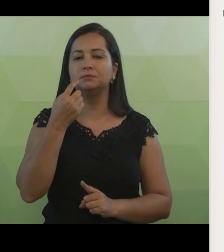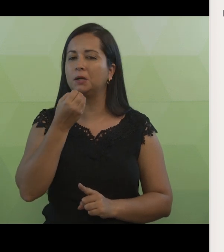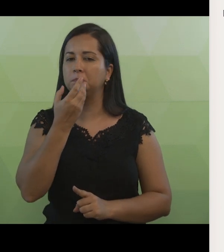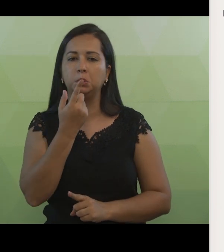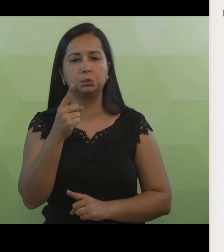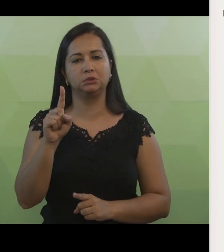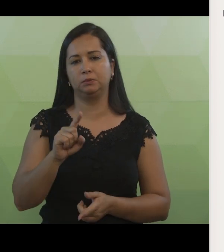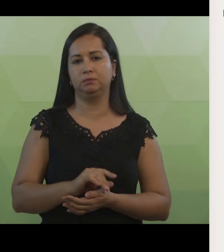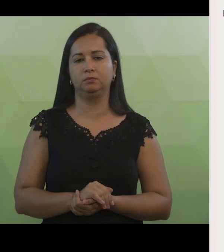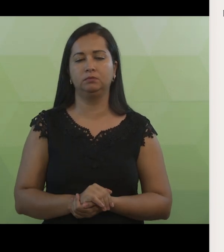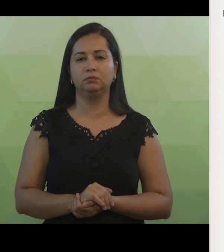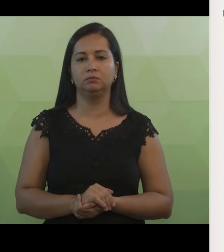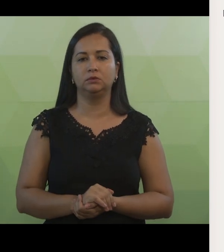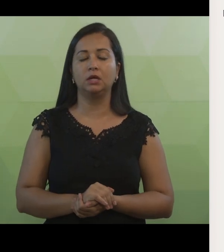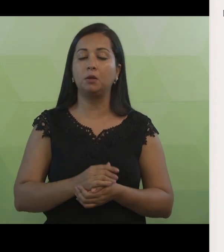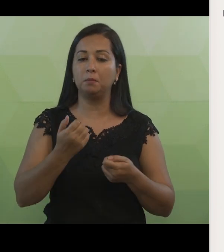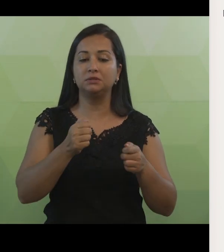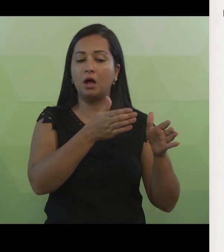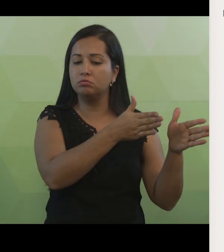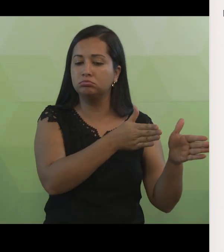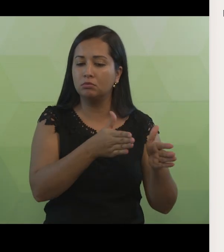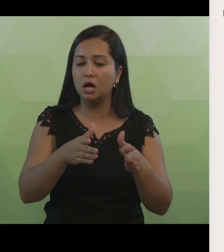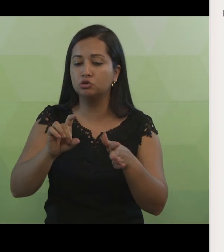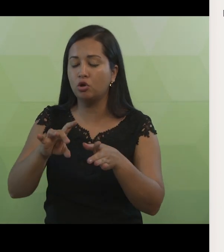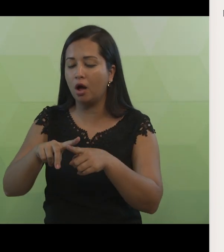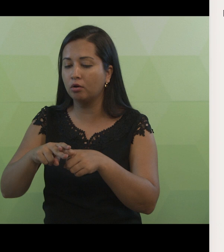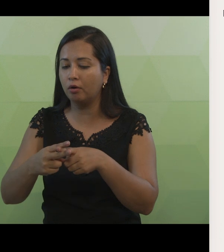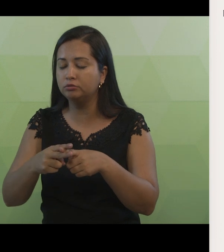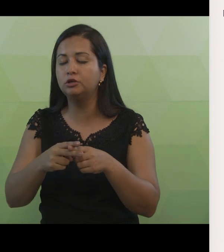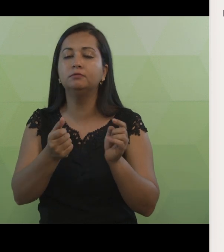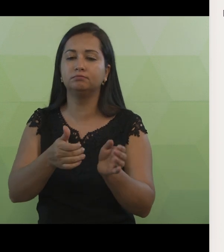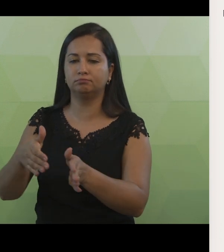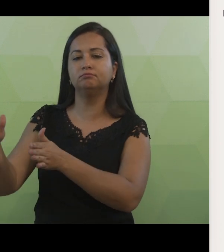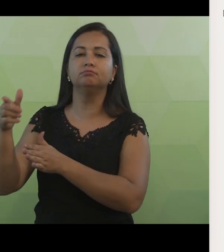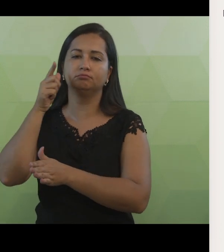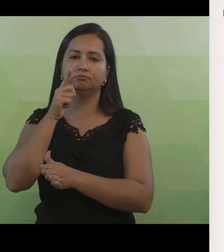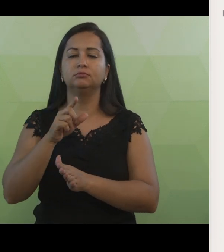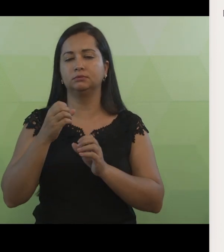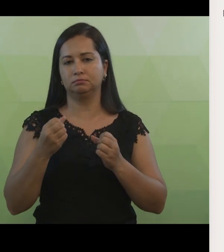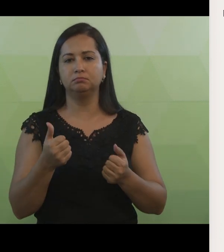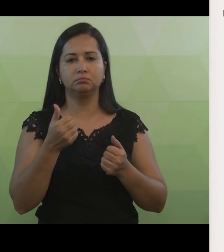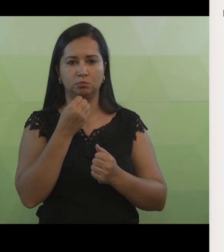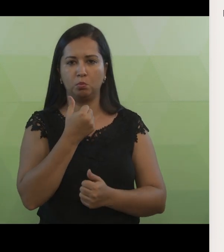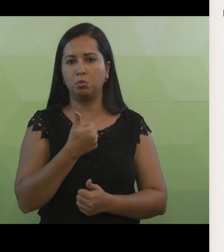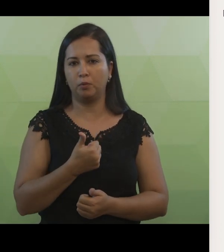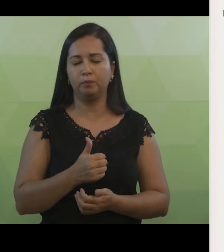ideal de acontecer. Então, tem que manter o padrão e usar as boas práticas para evitar esse tipo de problema.